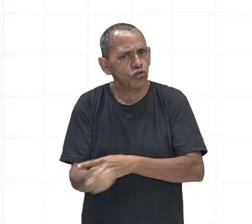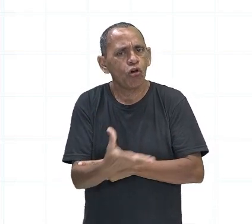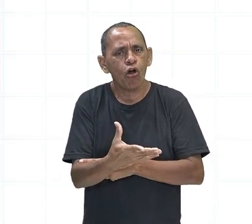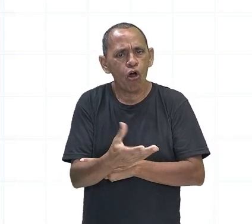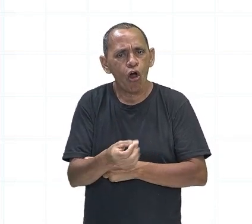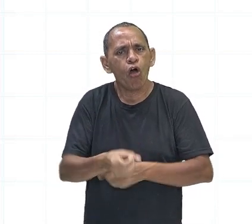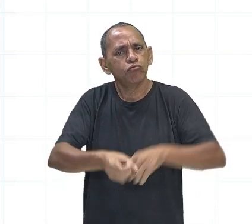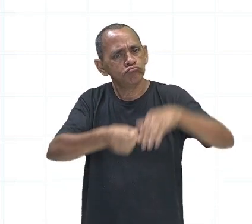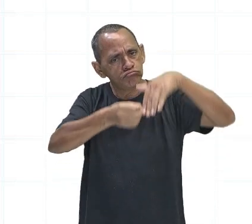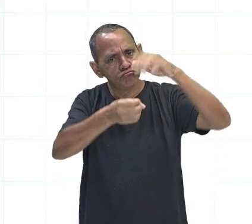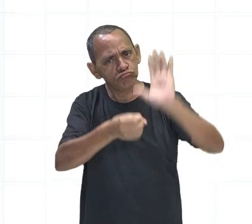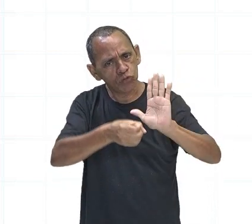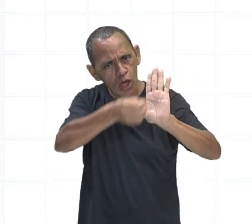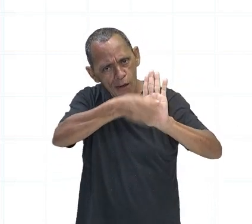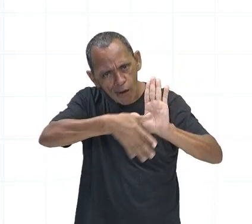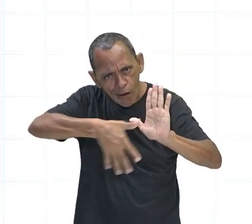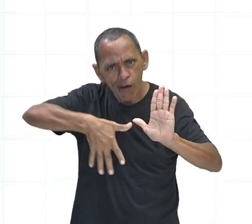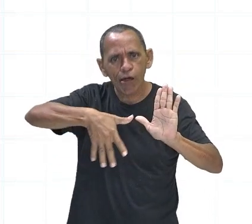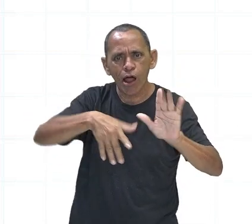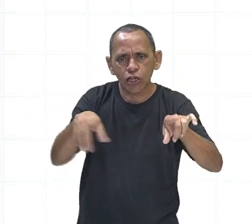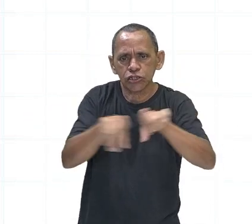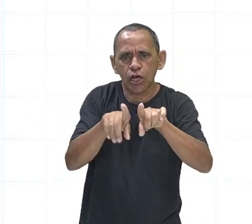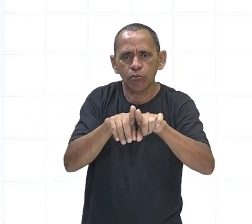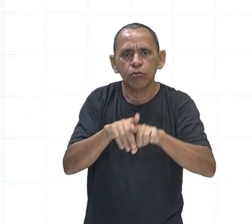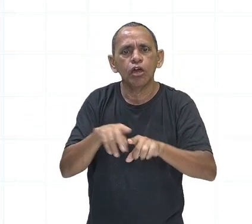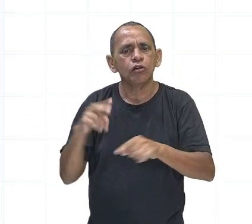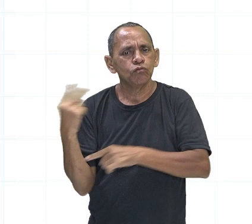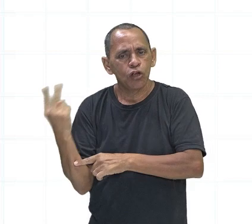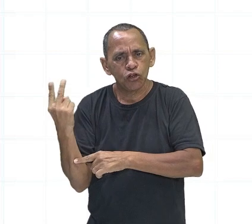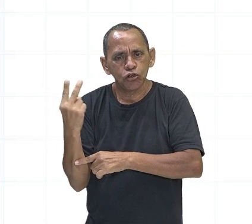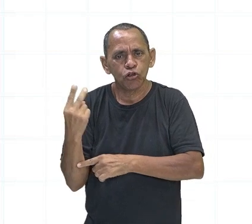figurados, carregados de valores afetivos e sociais.